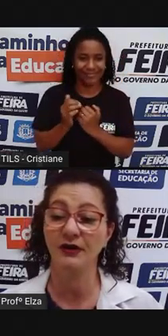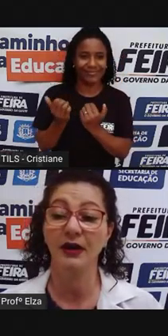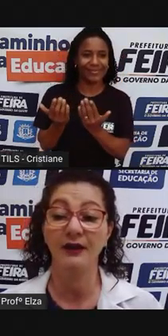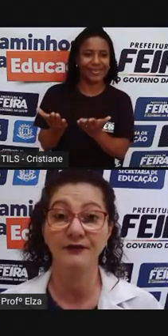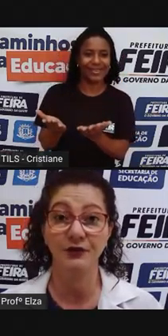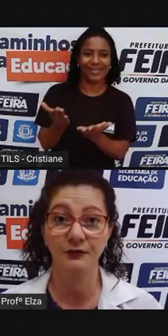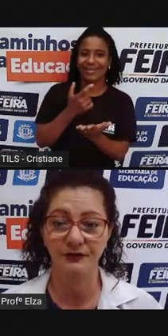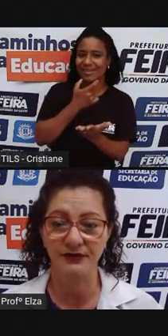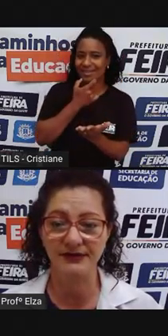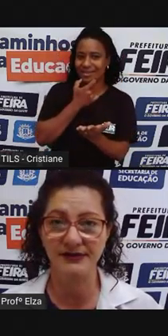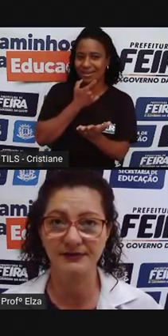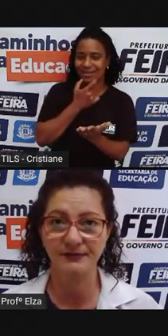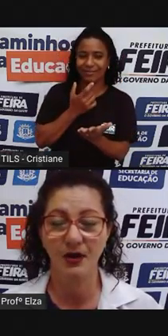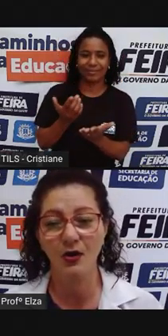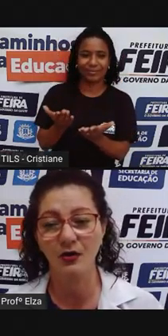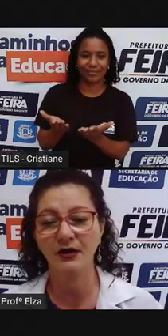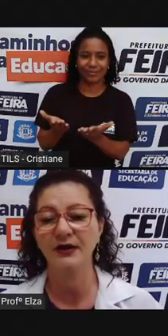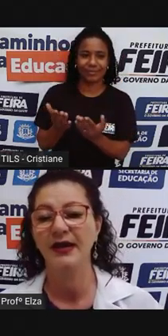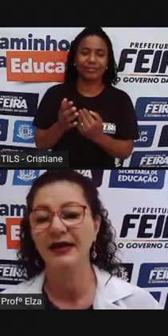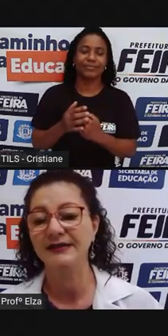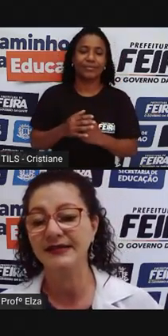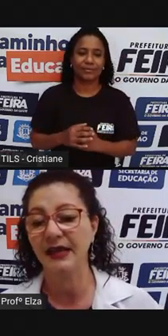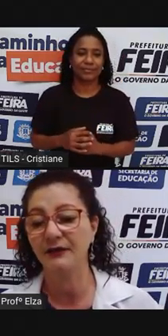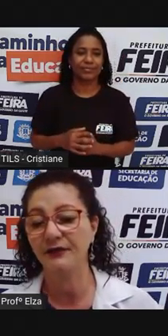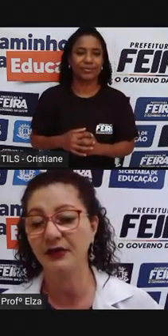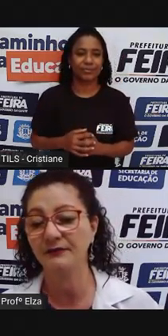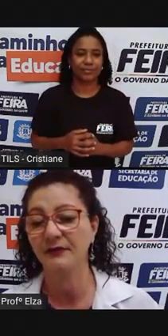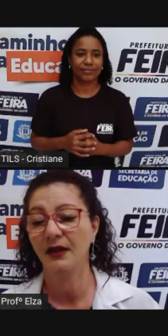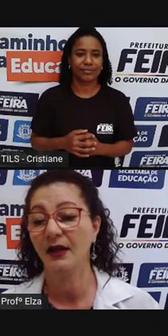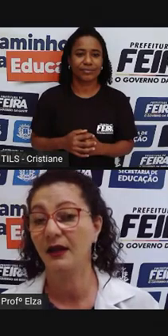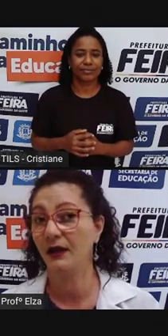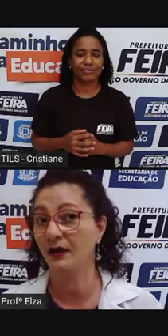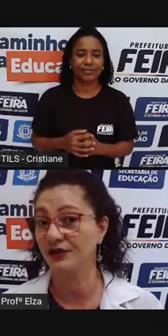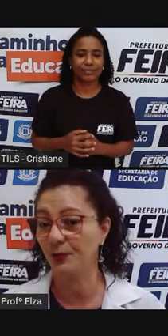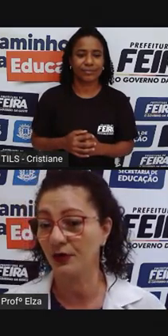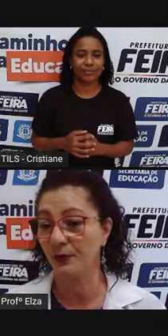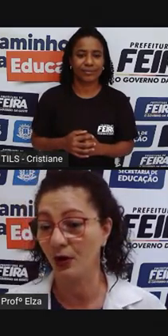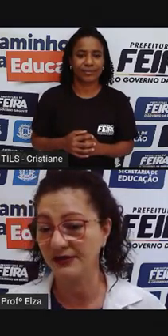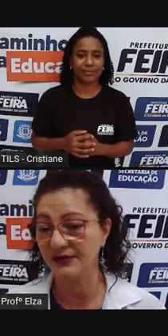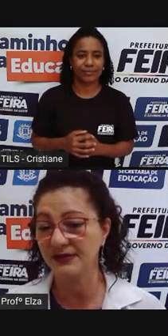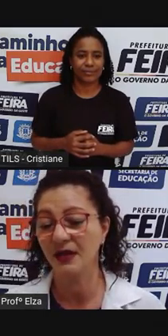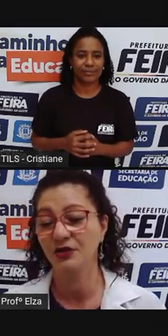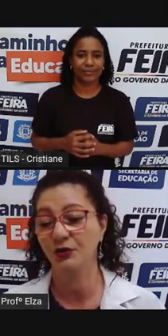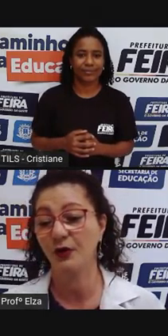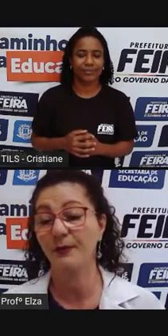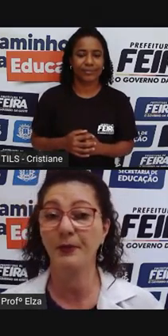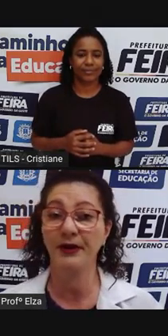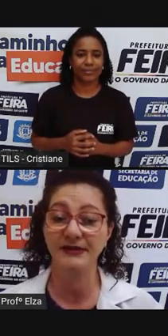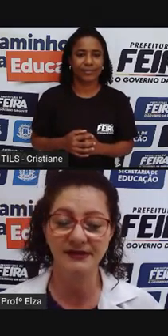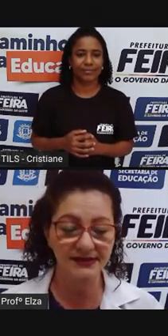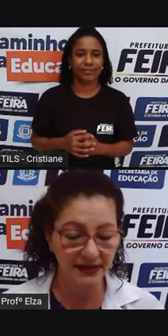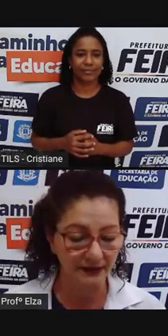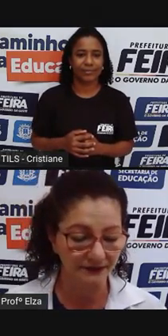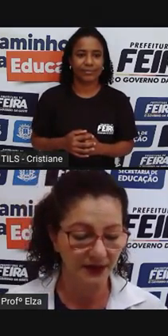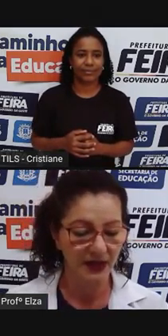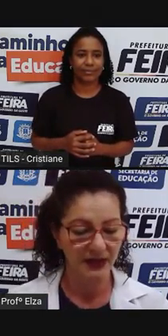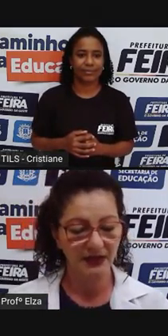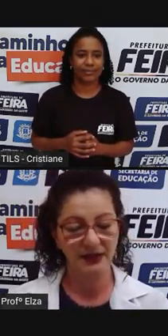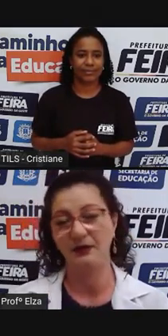store leftovers. Or saving cardboard boxes to wrap presents